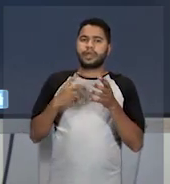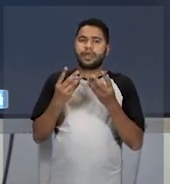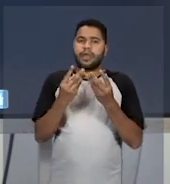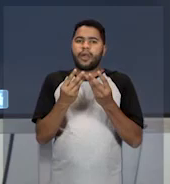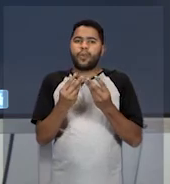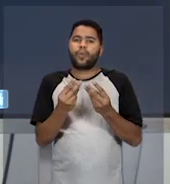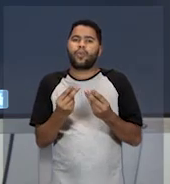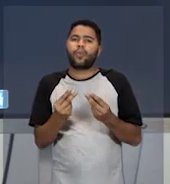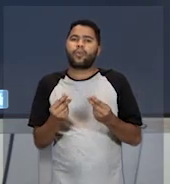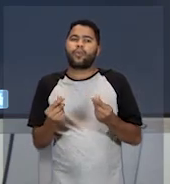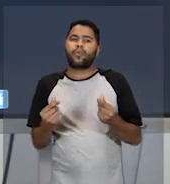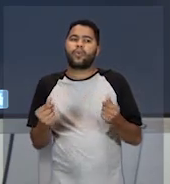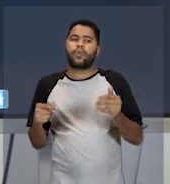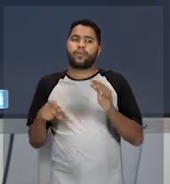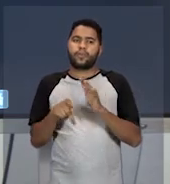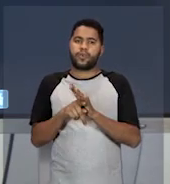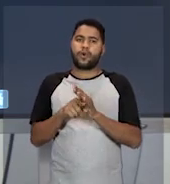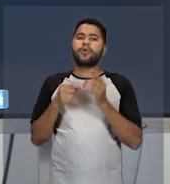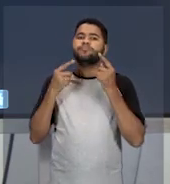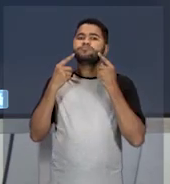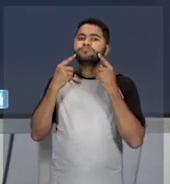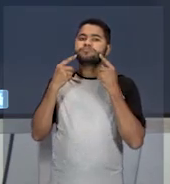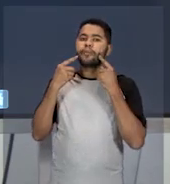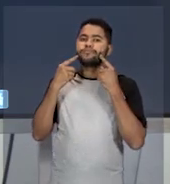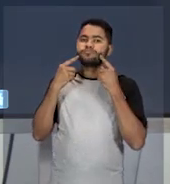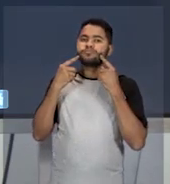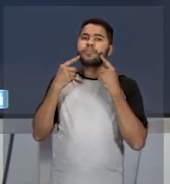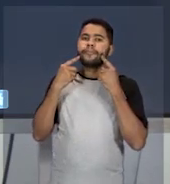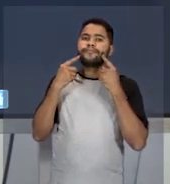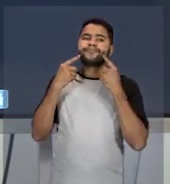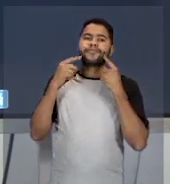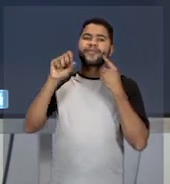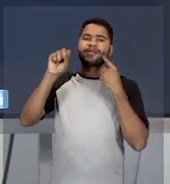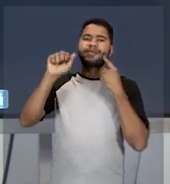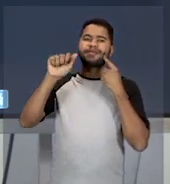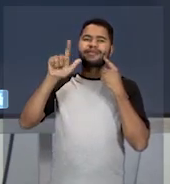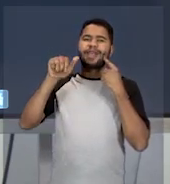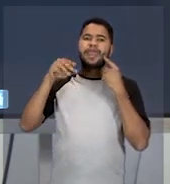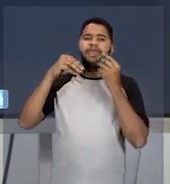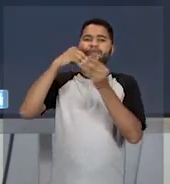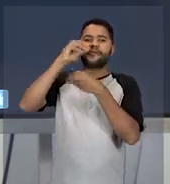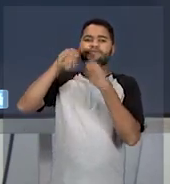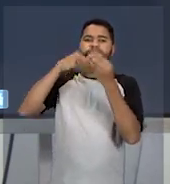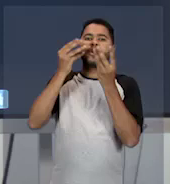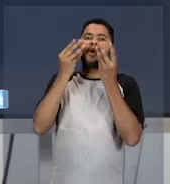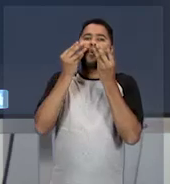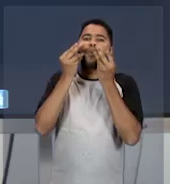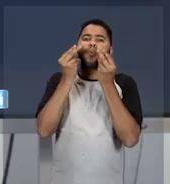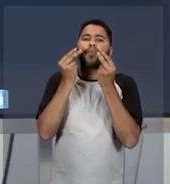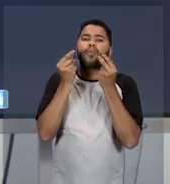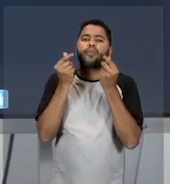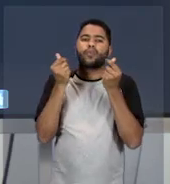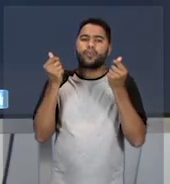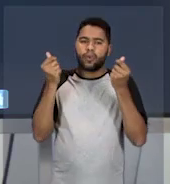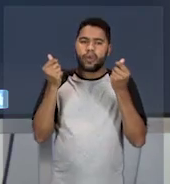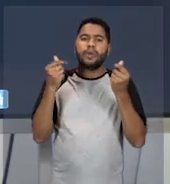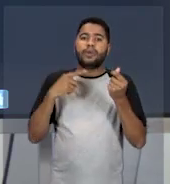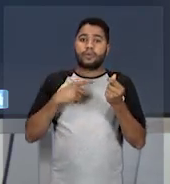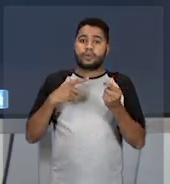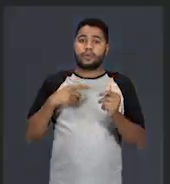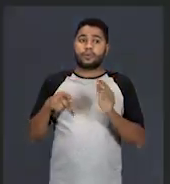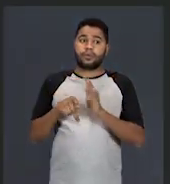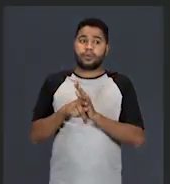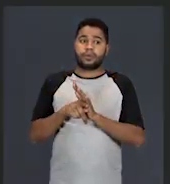as glândulas salivares, né, que tem na boca. A saliva tem enzimas digestivas, tá, gente? Então, nós temos